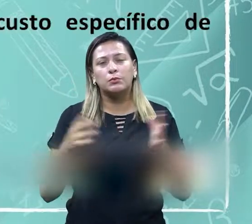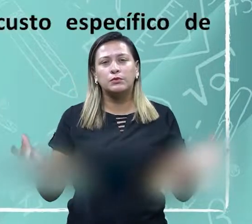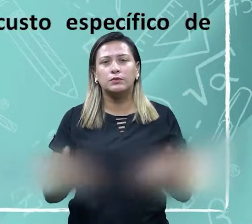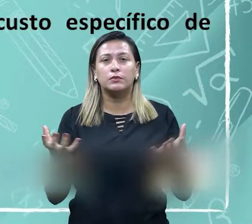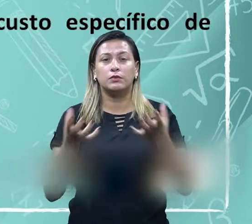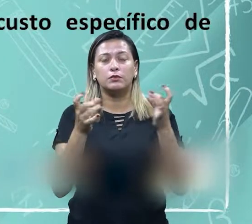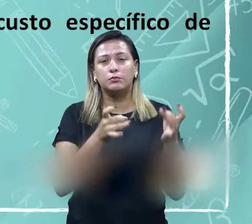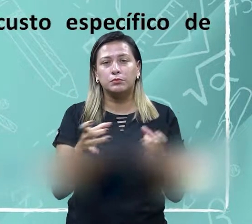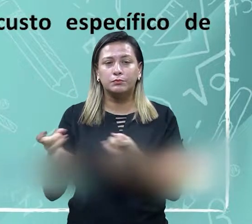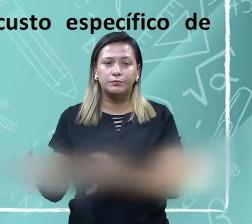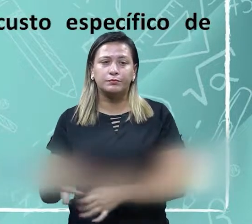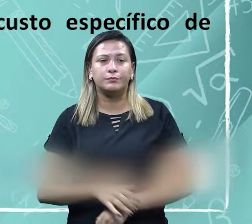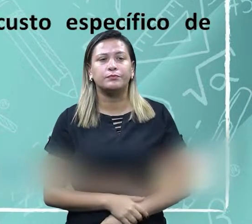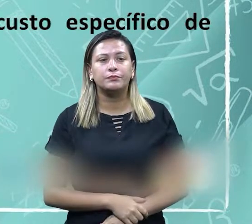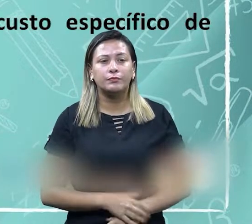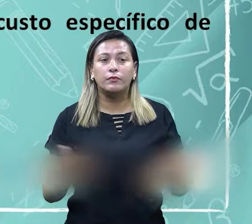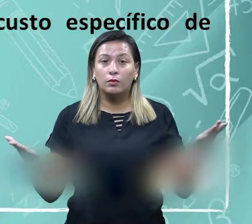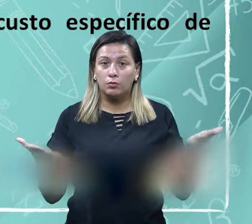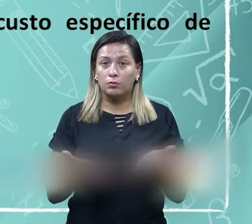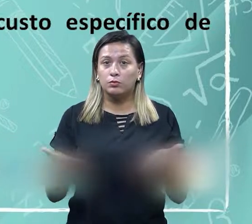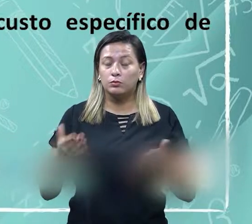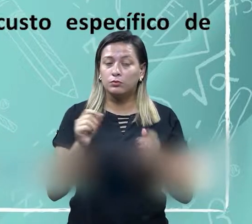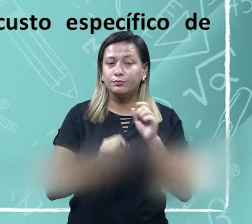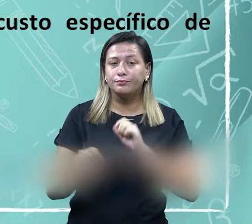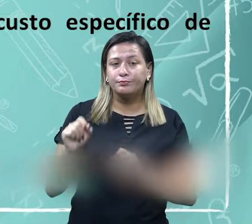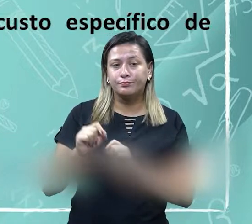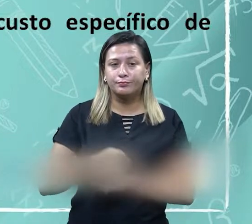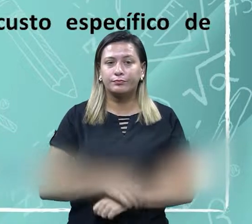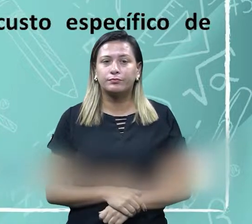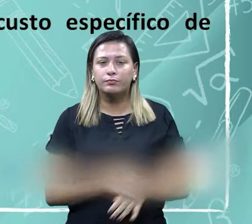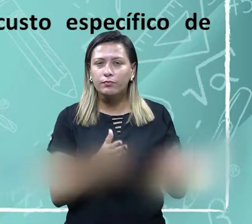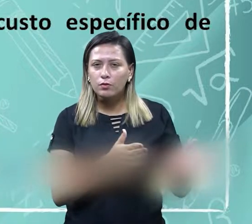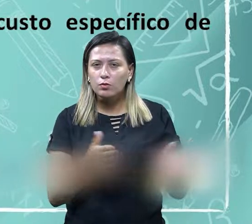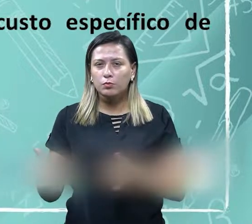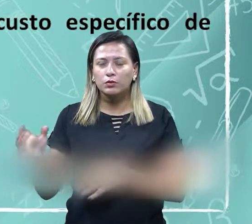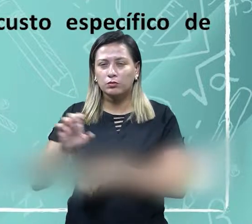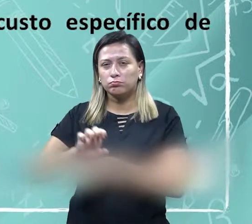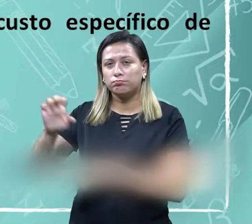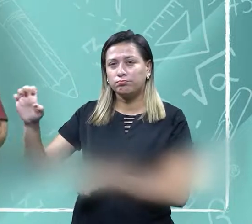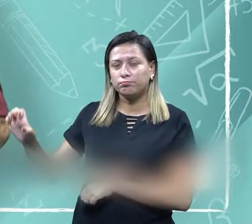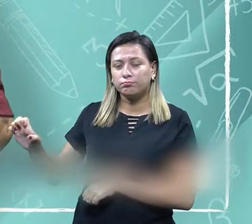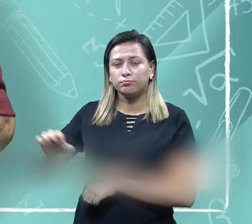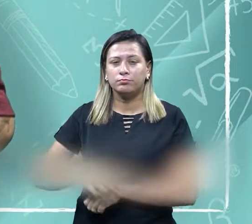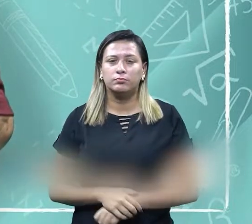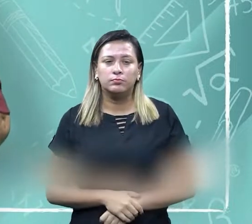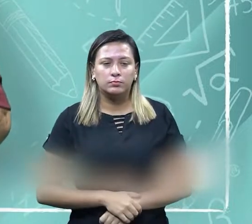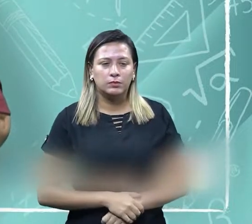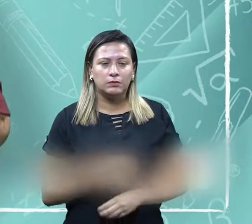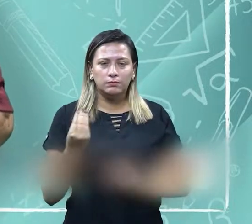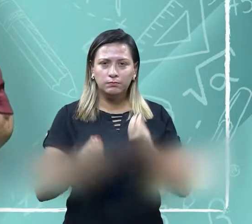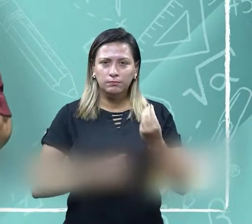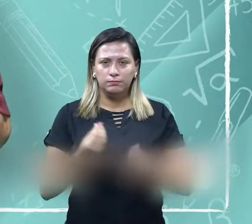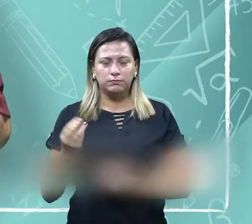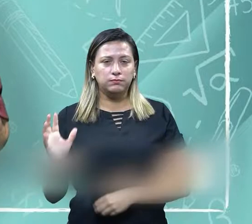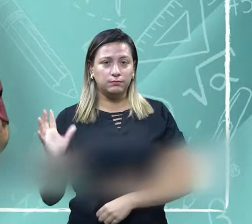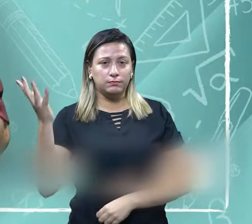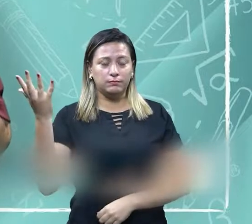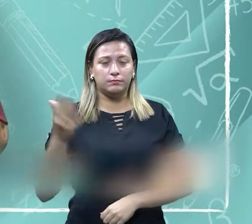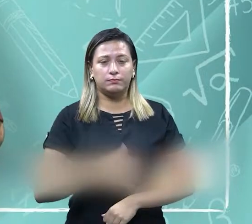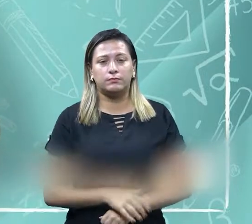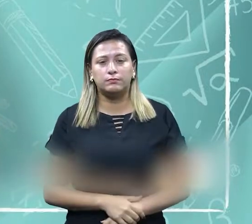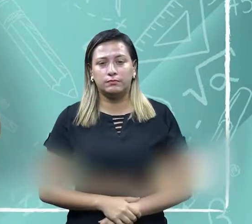bom? Hoje nós vamos falar um pouquinho sobre o processo de exportação. Como se faz esse processo, né? Como